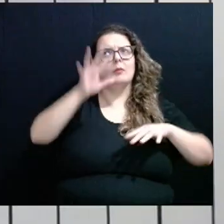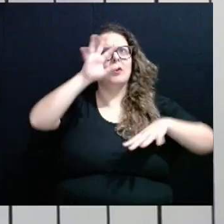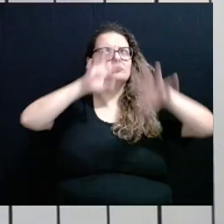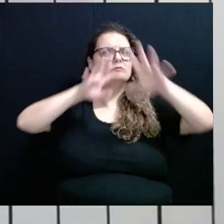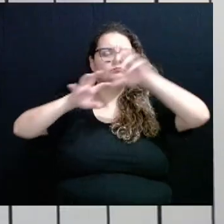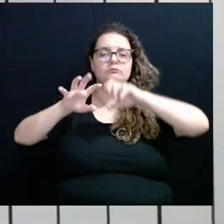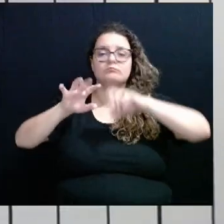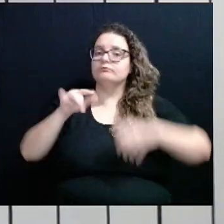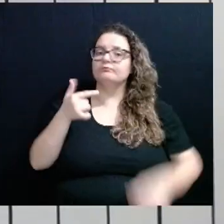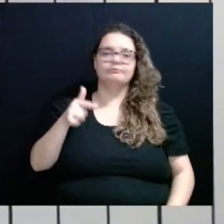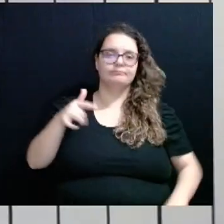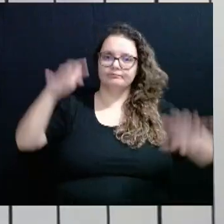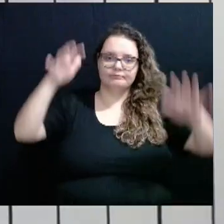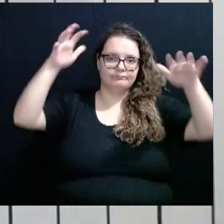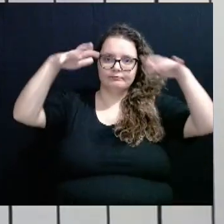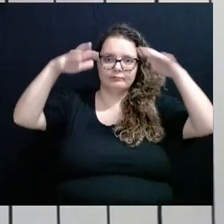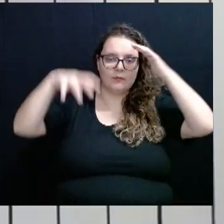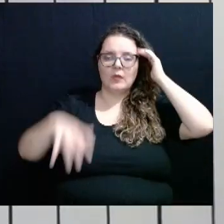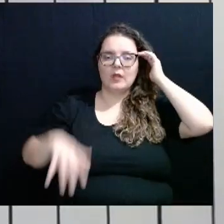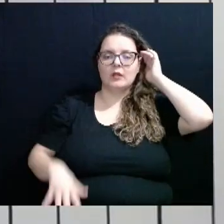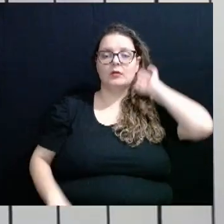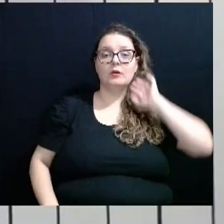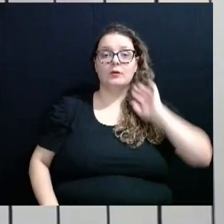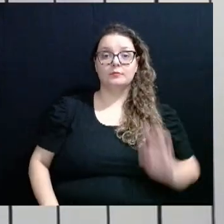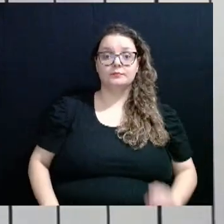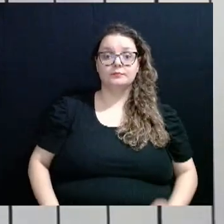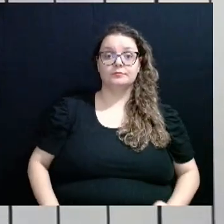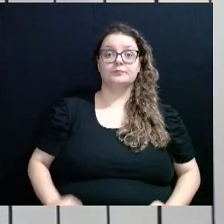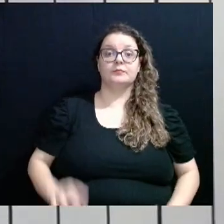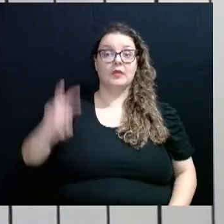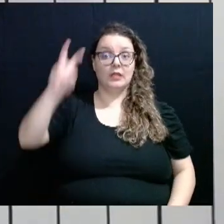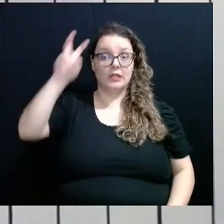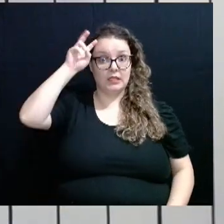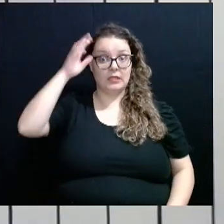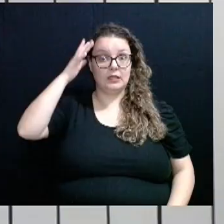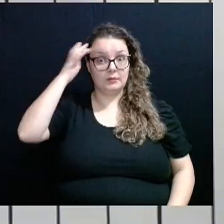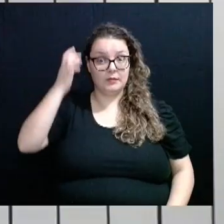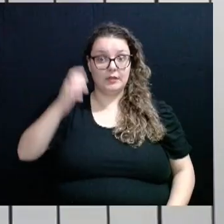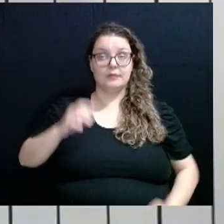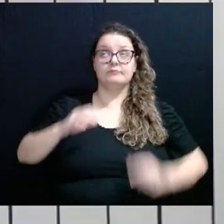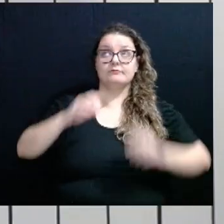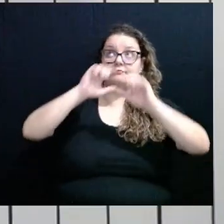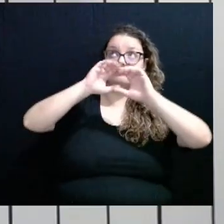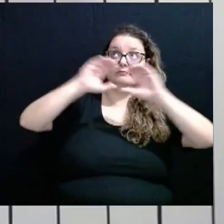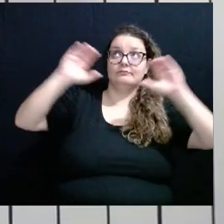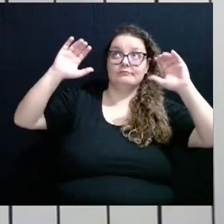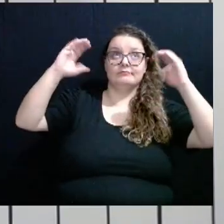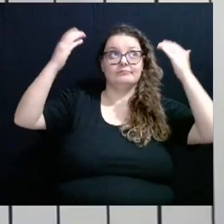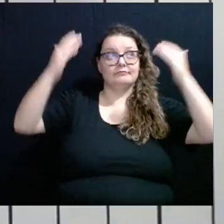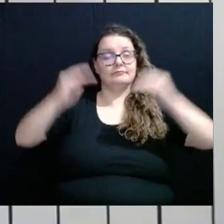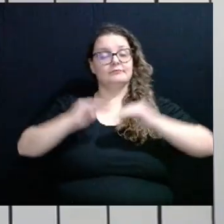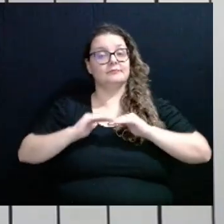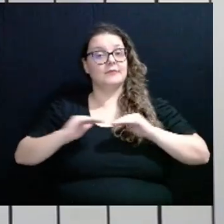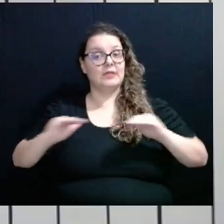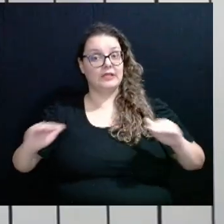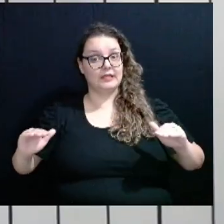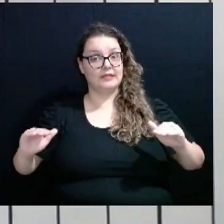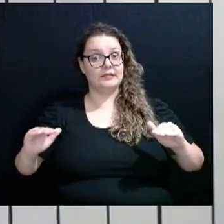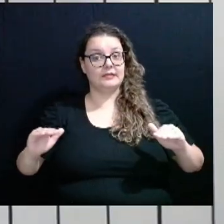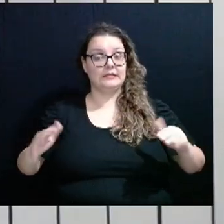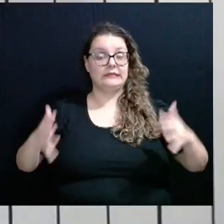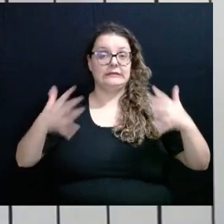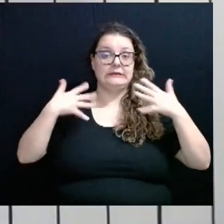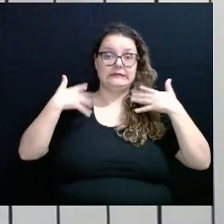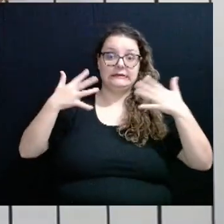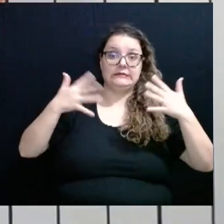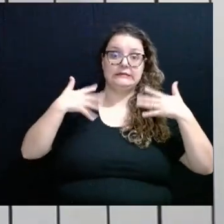tem previsão de chuva. Quinta-feira amanhã de tempo aberto, clima estável e faz calor. Então, para quem